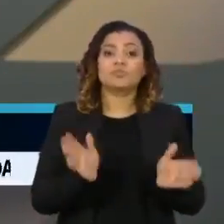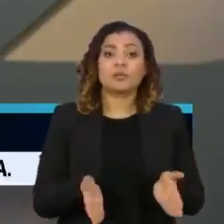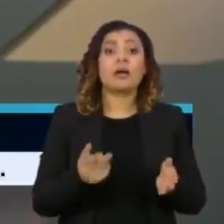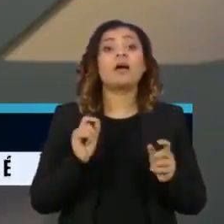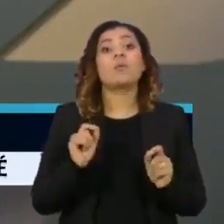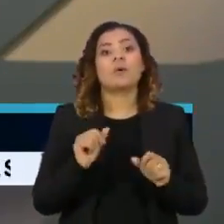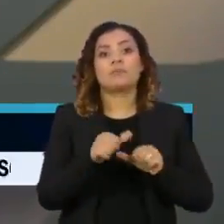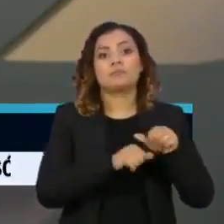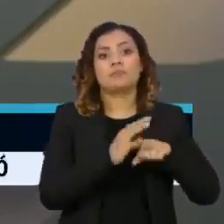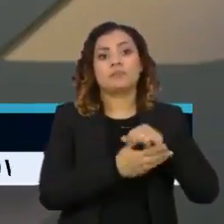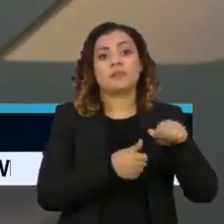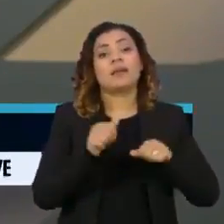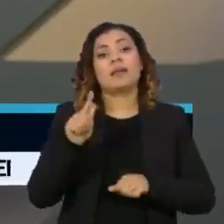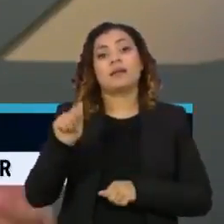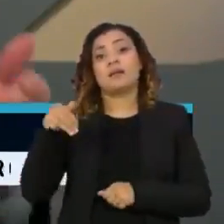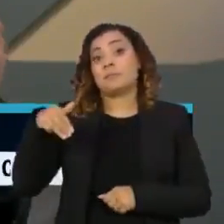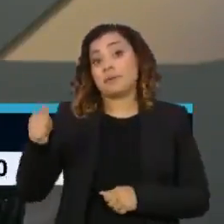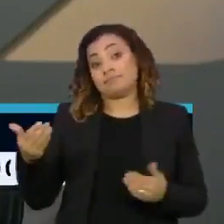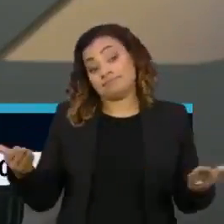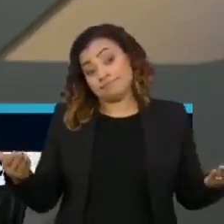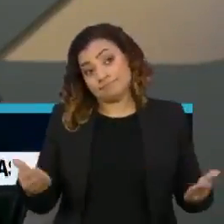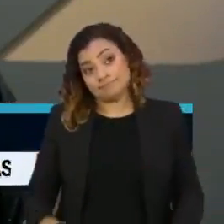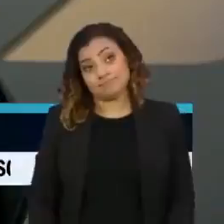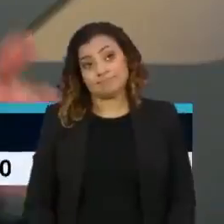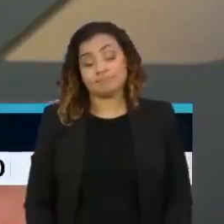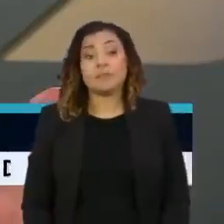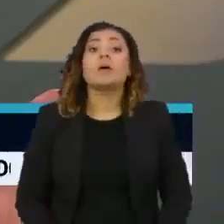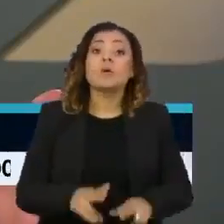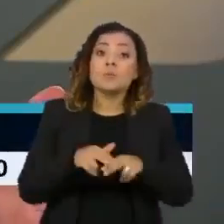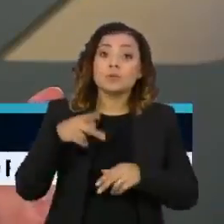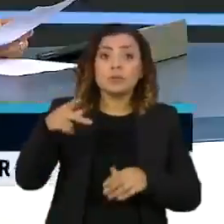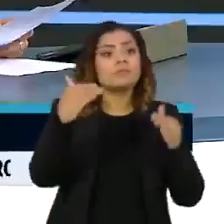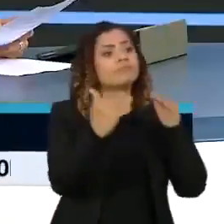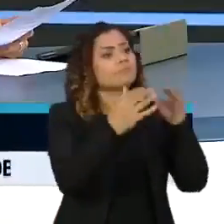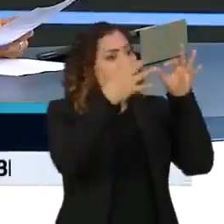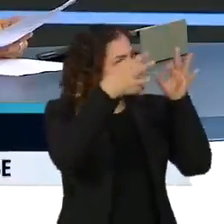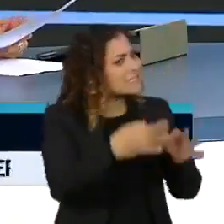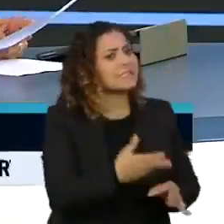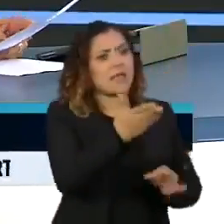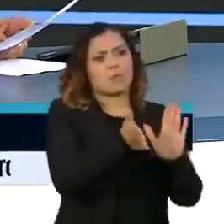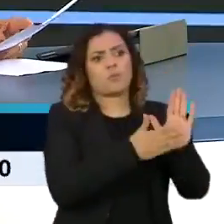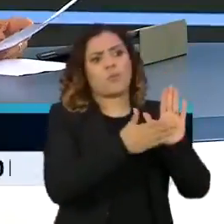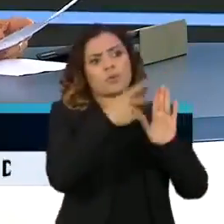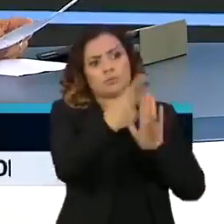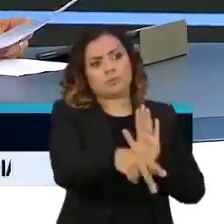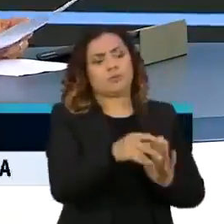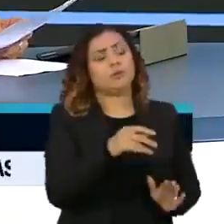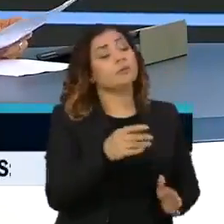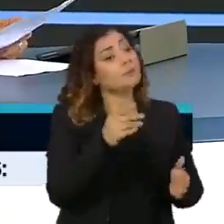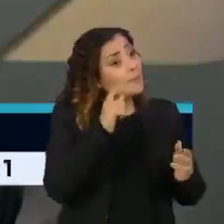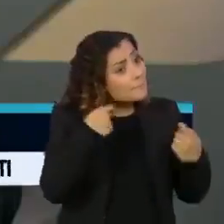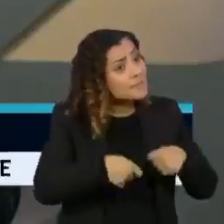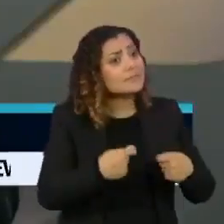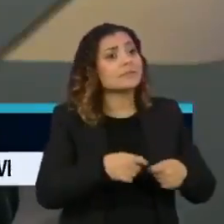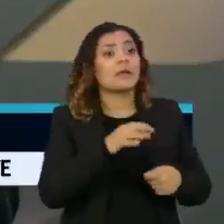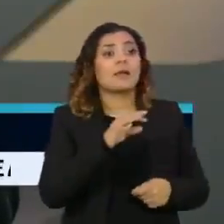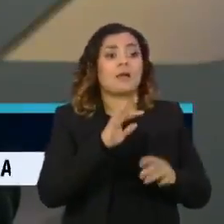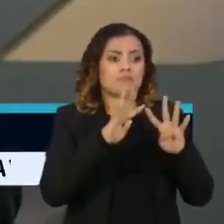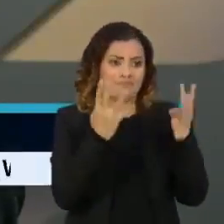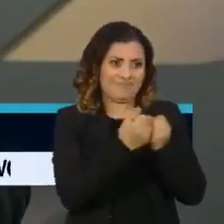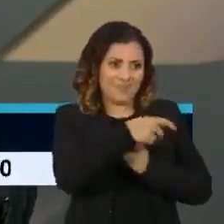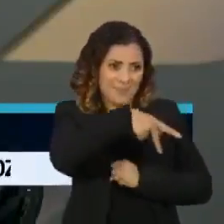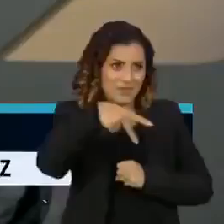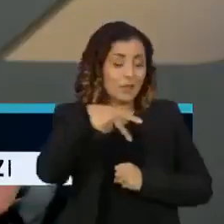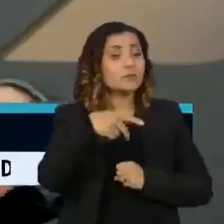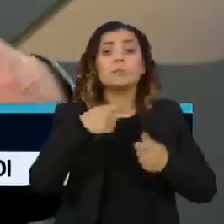estávamos aí que era variante Gama e o teto usar não tá correto na proposta dele temos que vacinar o mundo